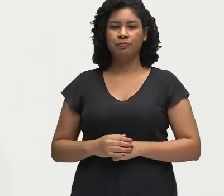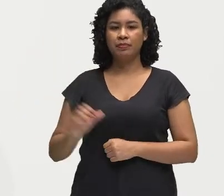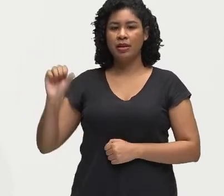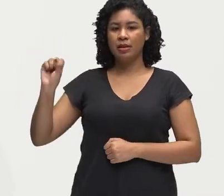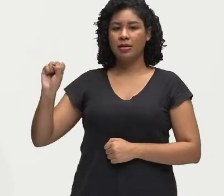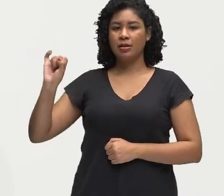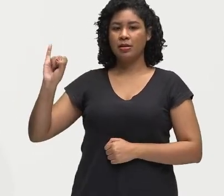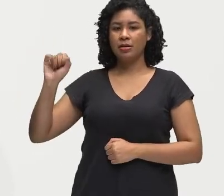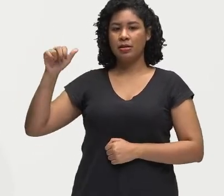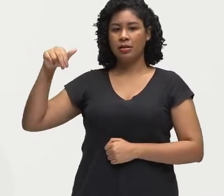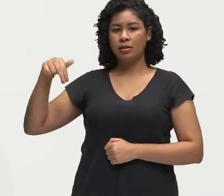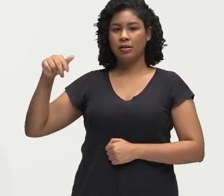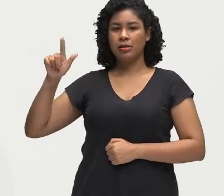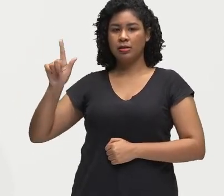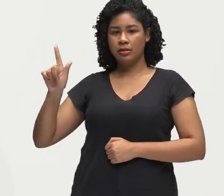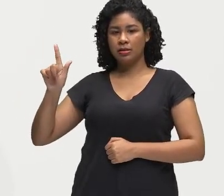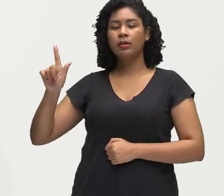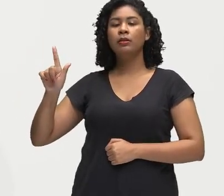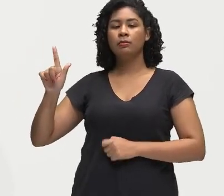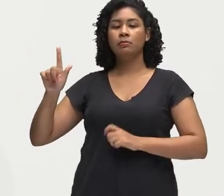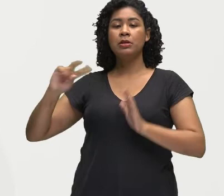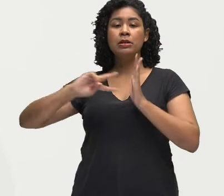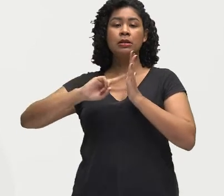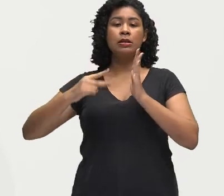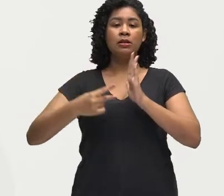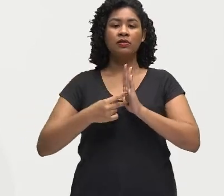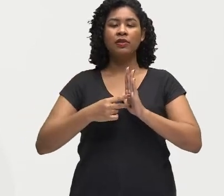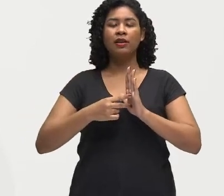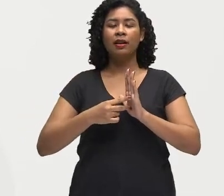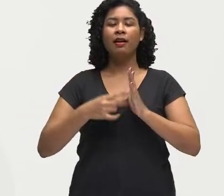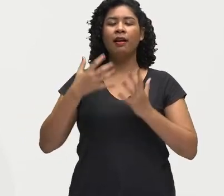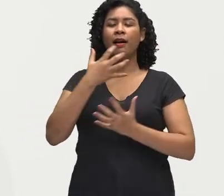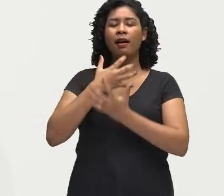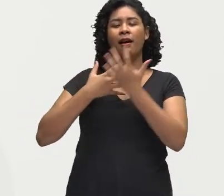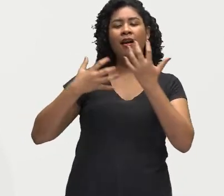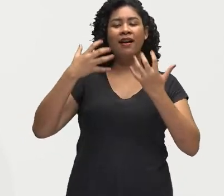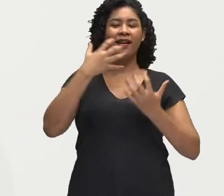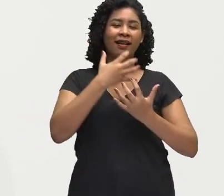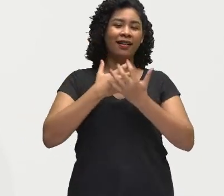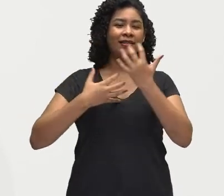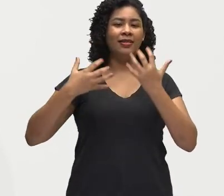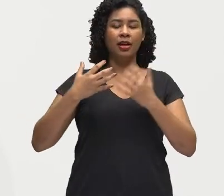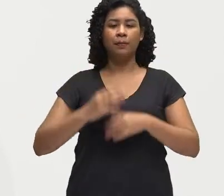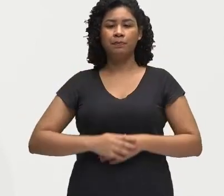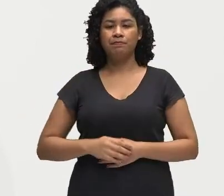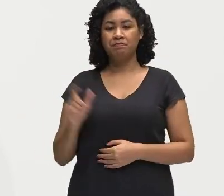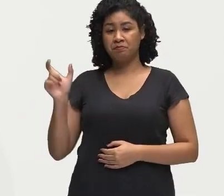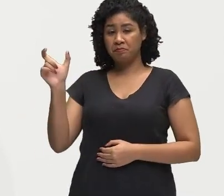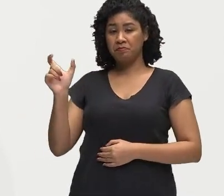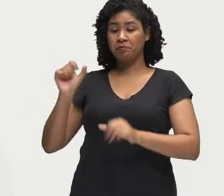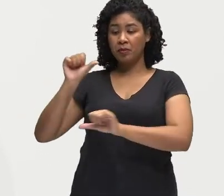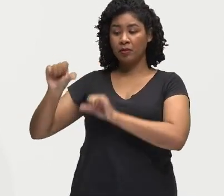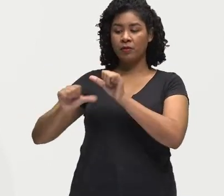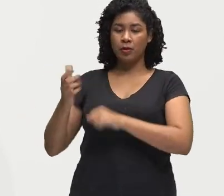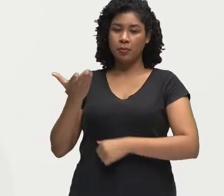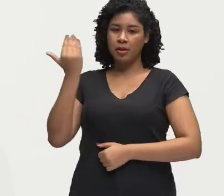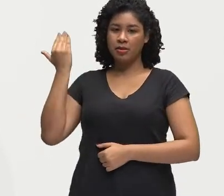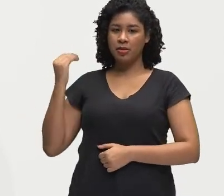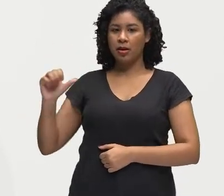lá, sing, cantar. Passado do verbo sing é sang,